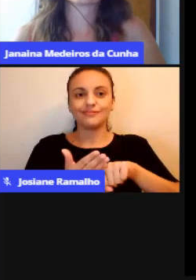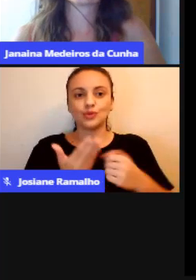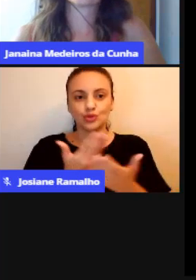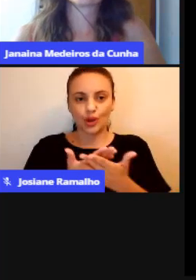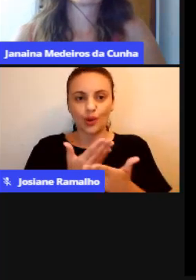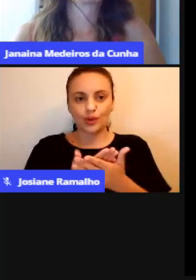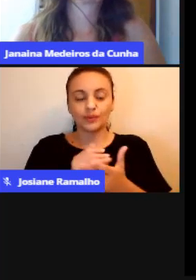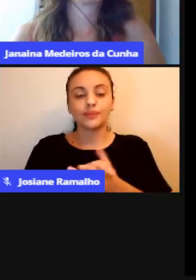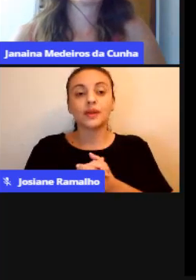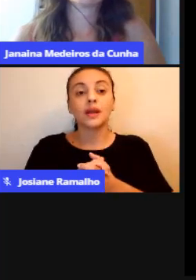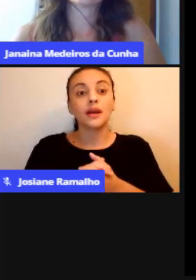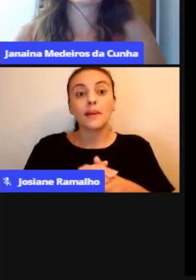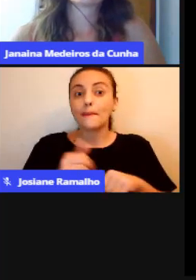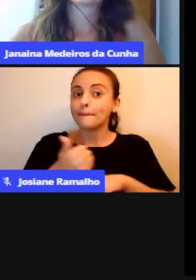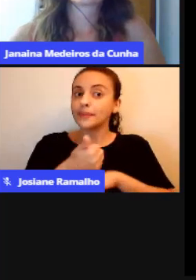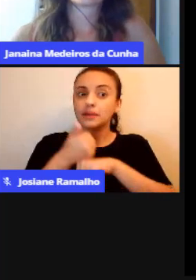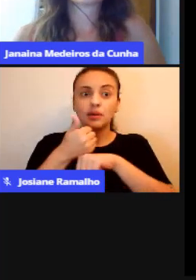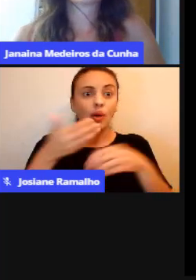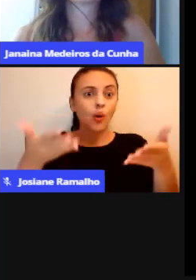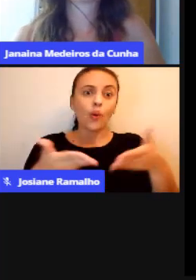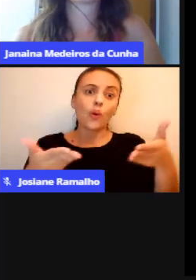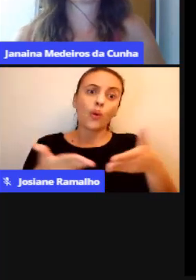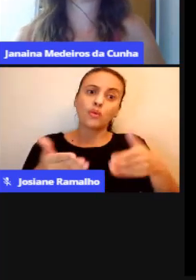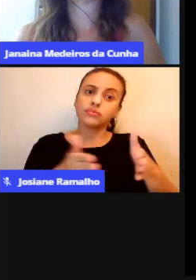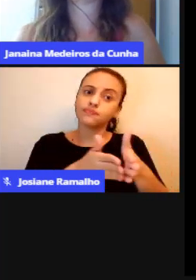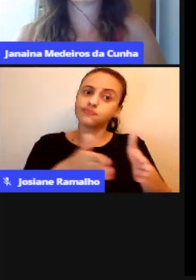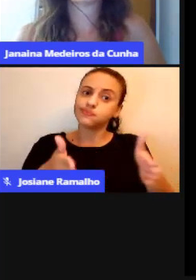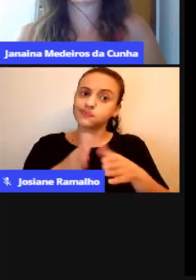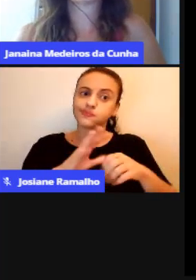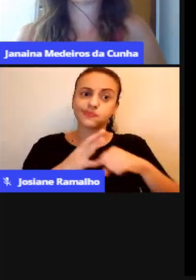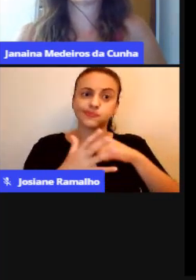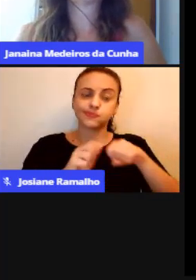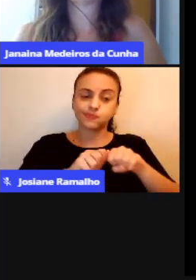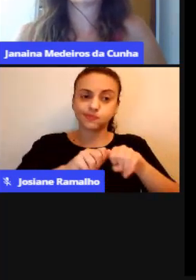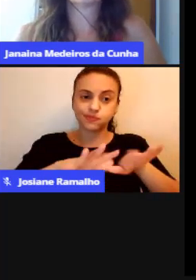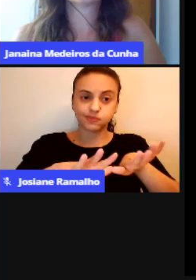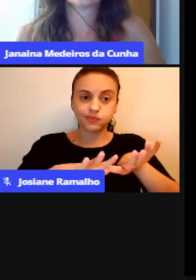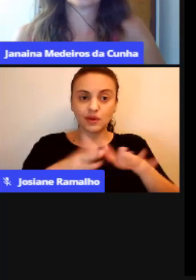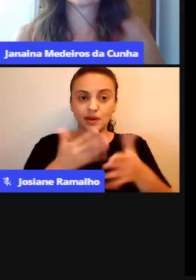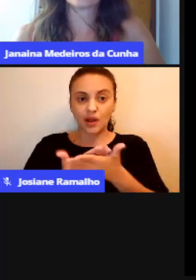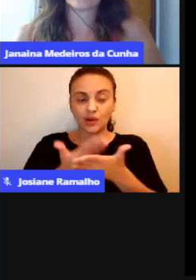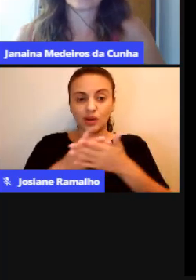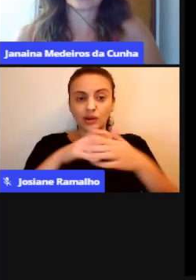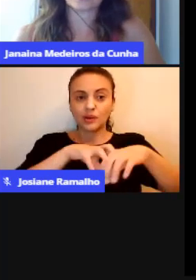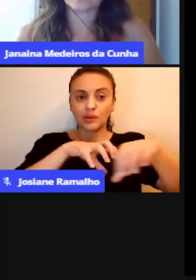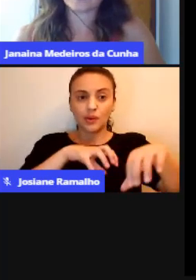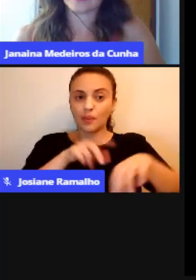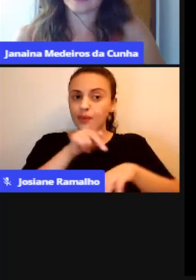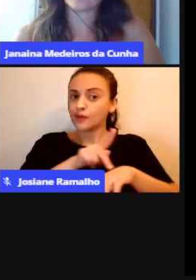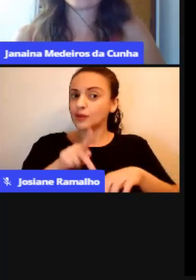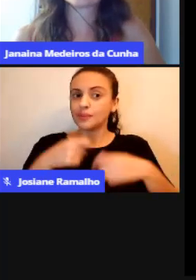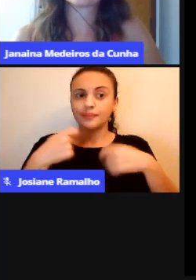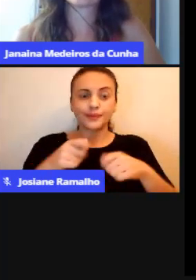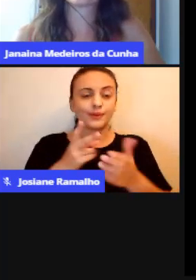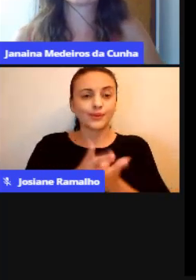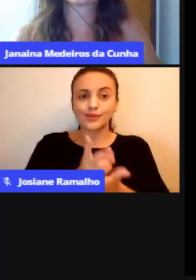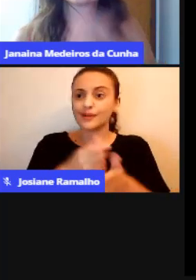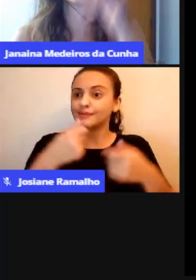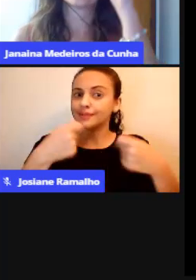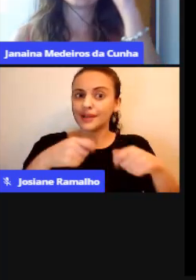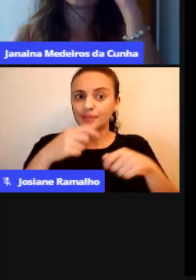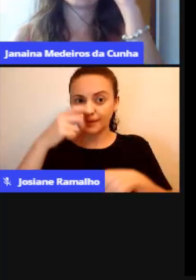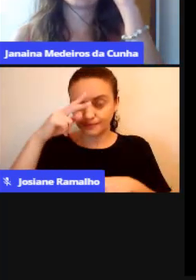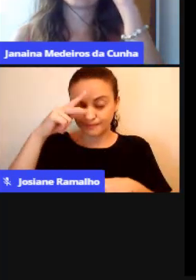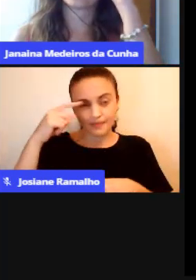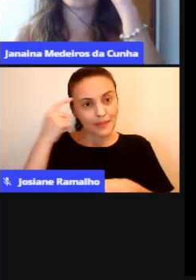que o professor tem que cada vez mais estar em constante avaliação da sua prática, né? Então, por isso é tão